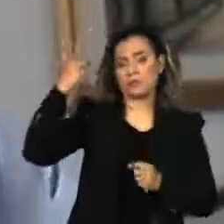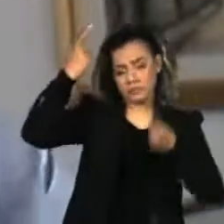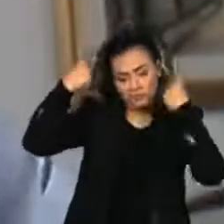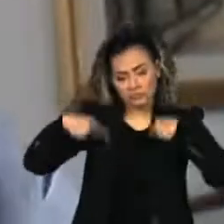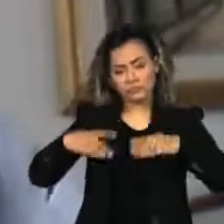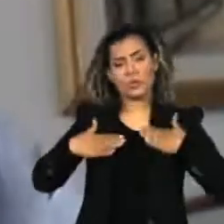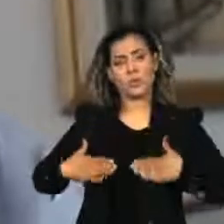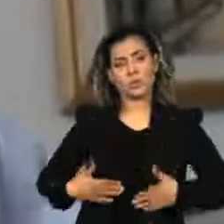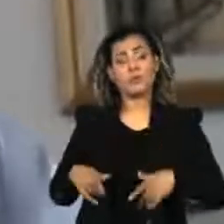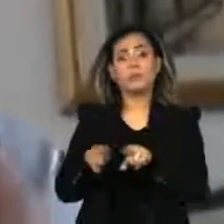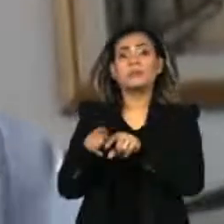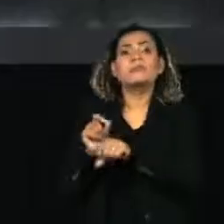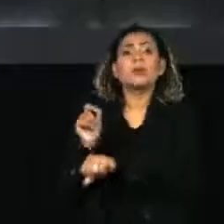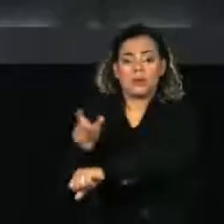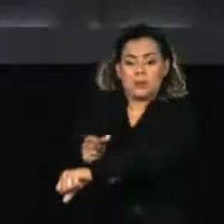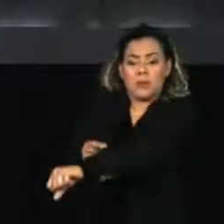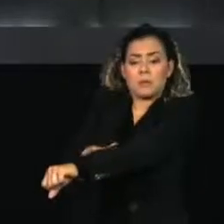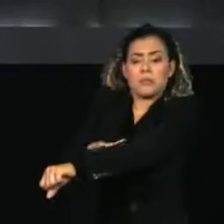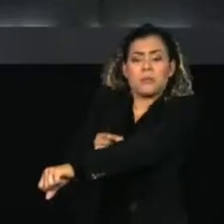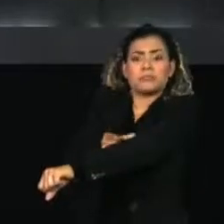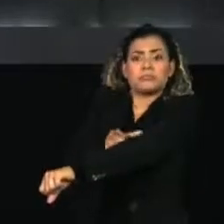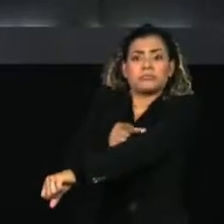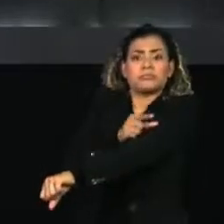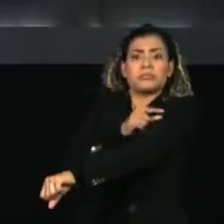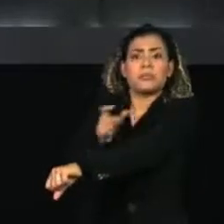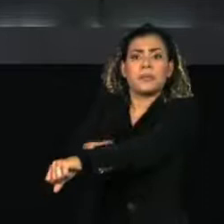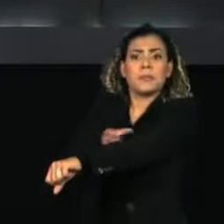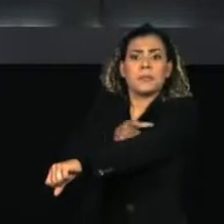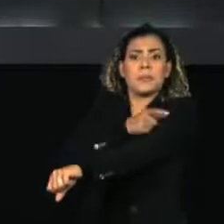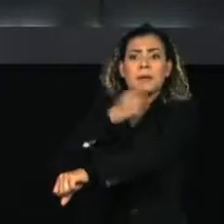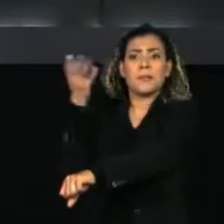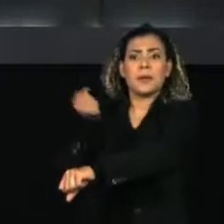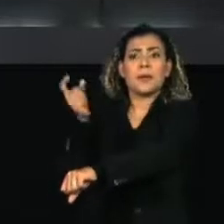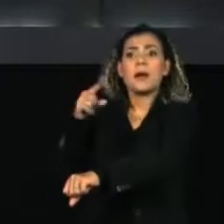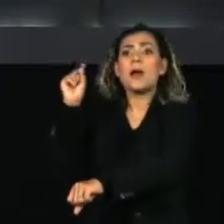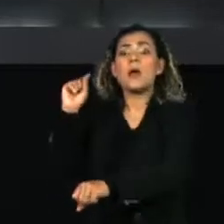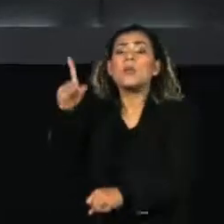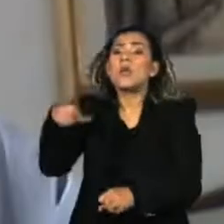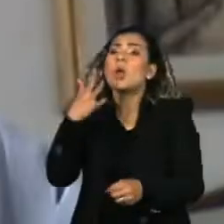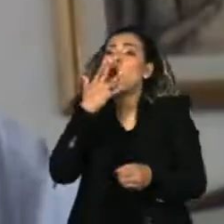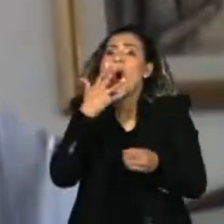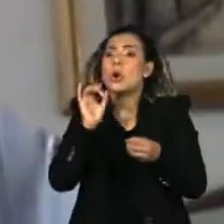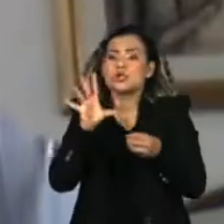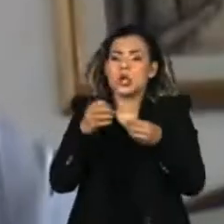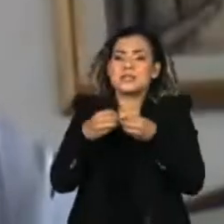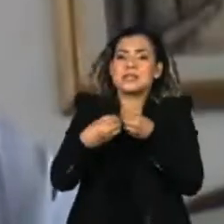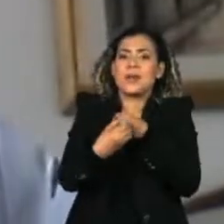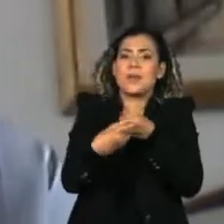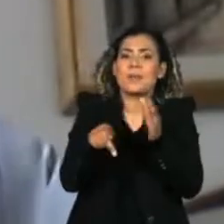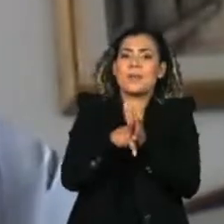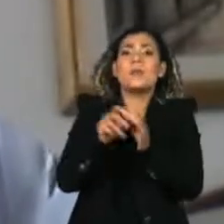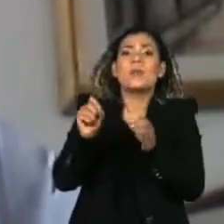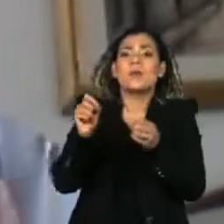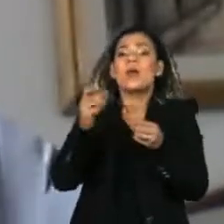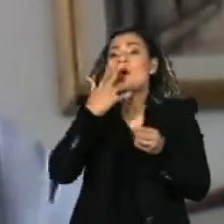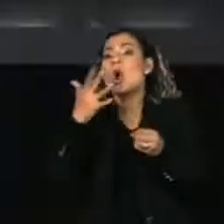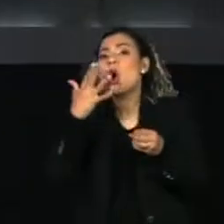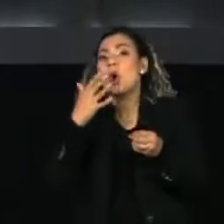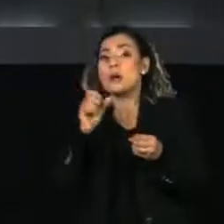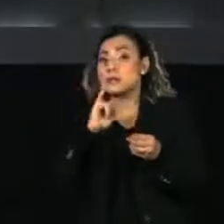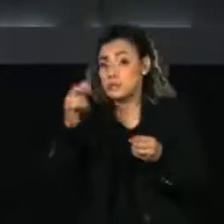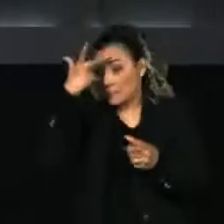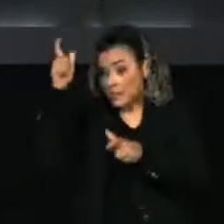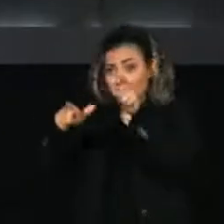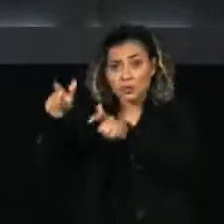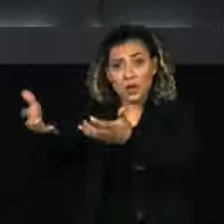vitiligo. E o vitiligo é uma condição de despigmentação. Se a pessoa quer tratar ou não, isso